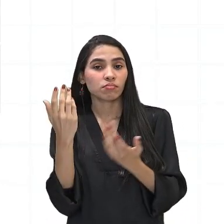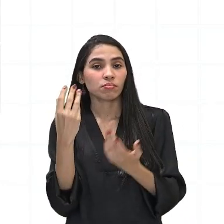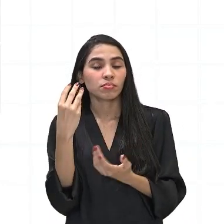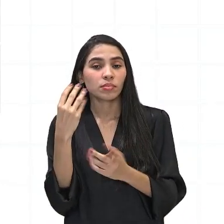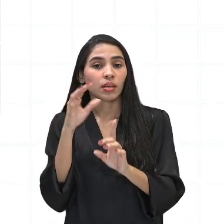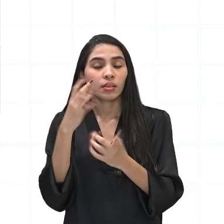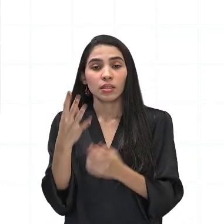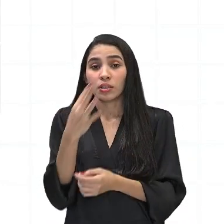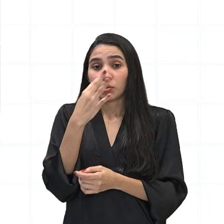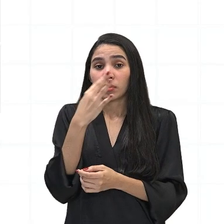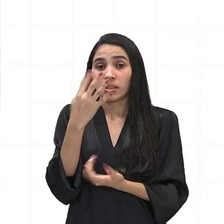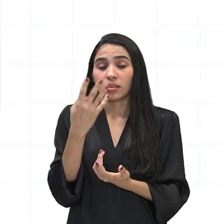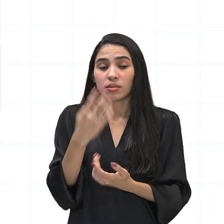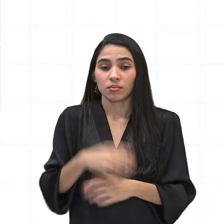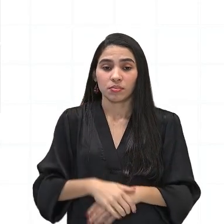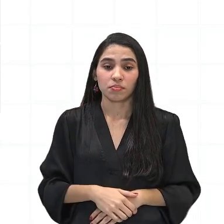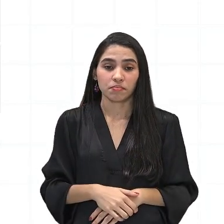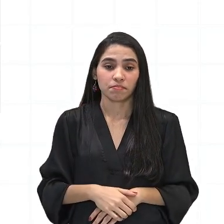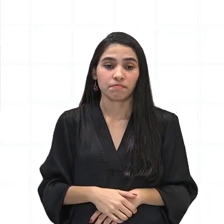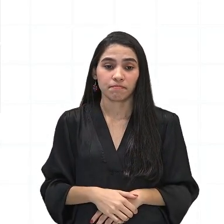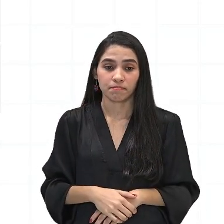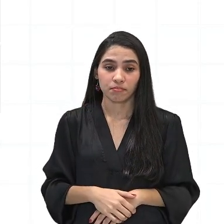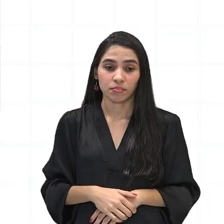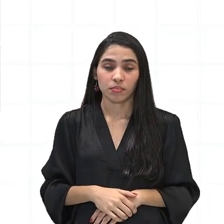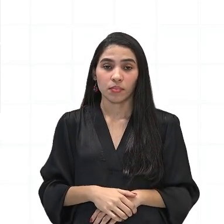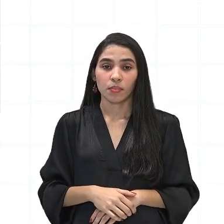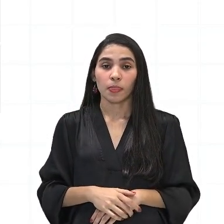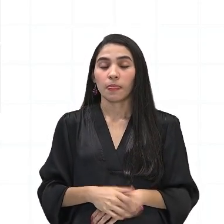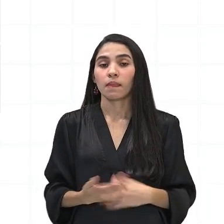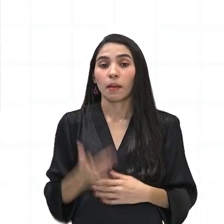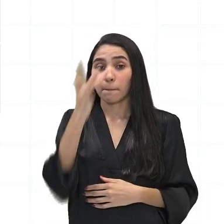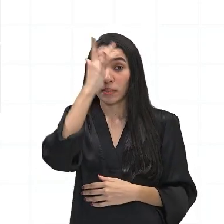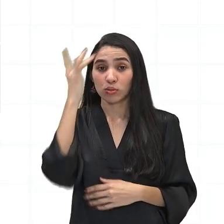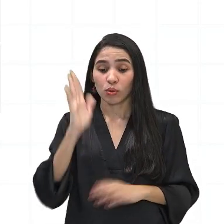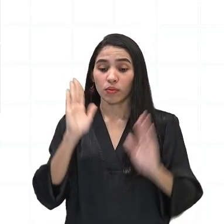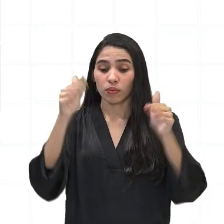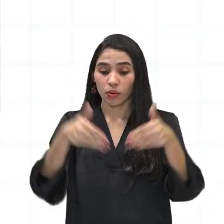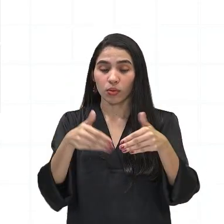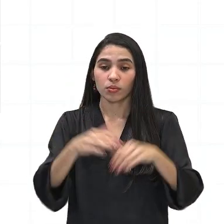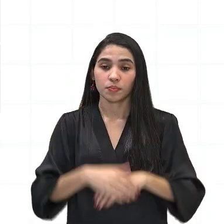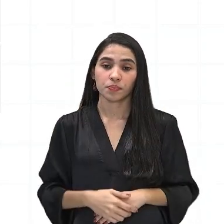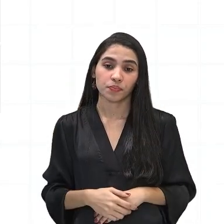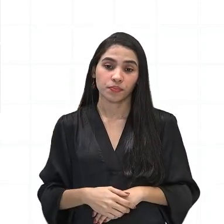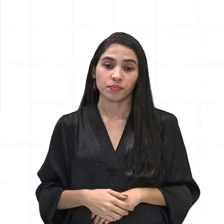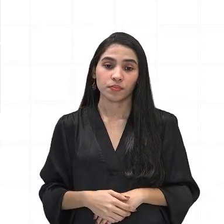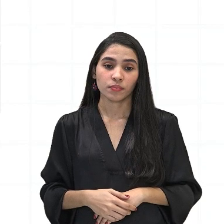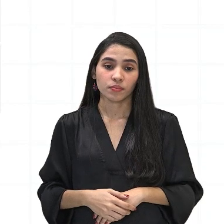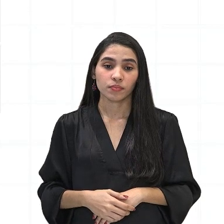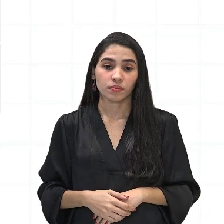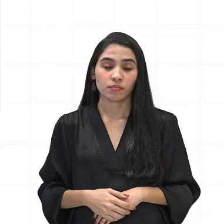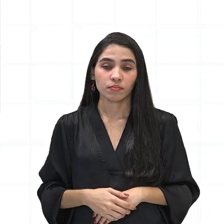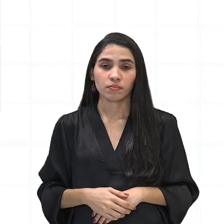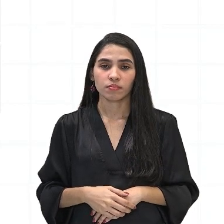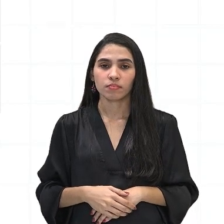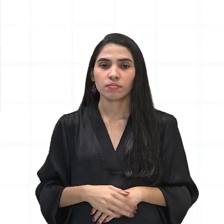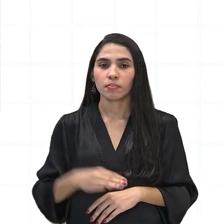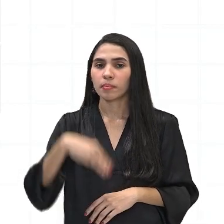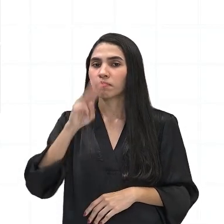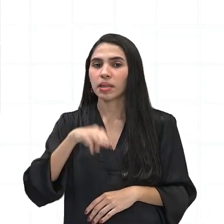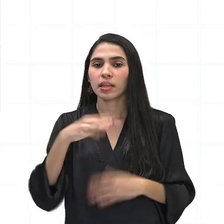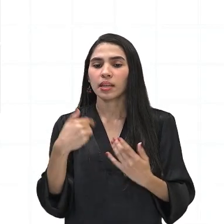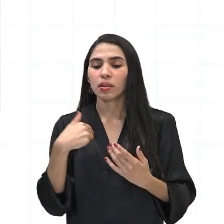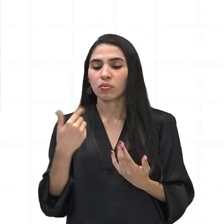pessoa tão bela, que tinha uma excelente companhia, e a pessoa deixa de ser como é, não é? Então, da mesma forma, isso nos faz essa reflexão